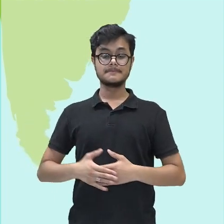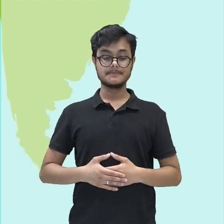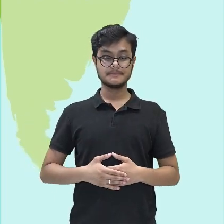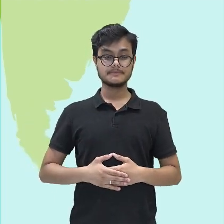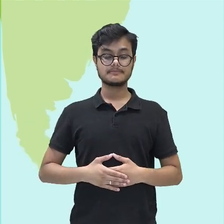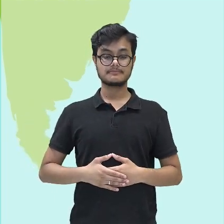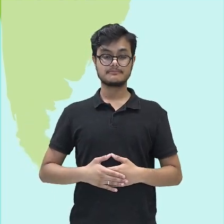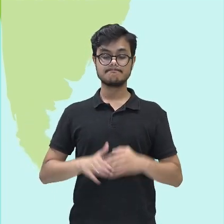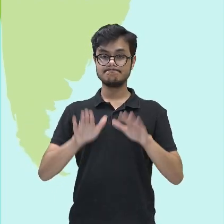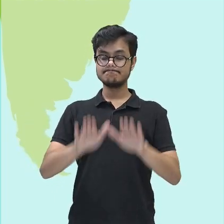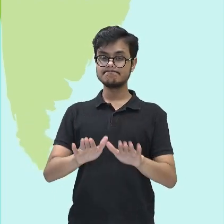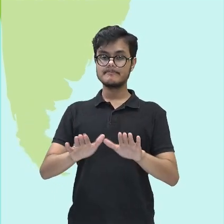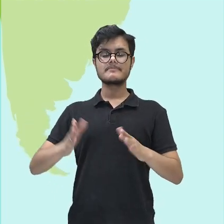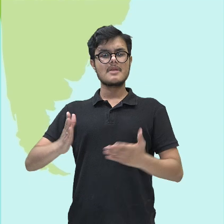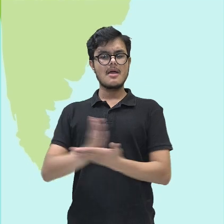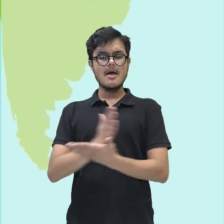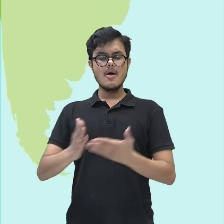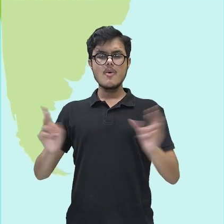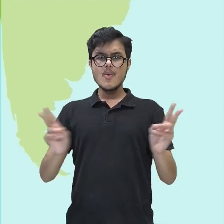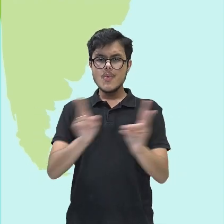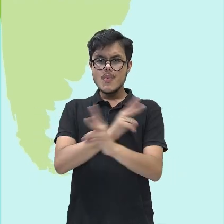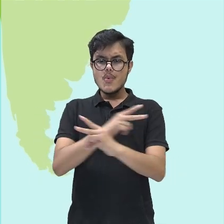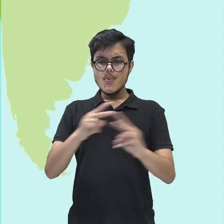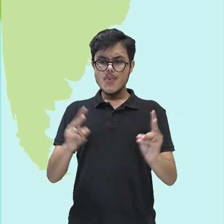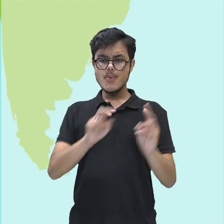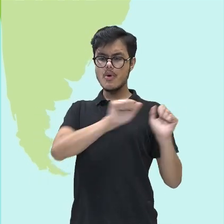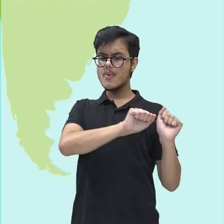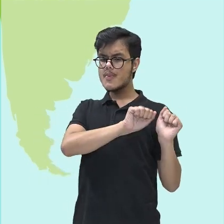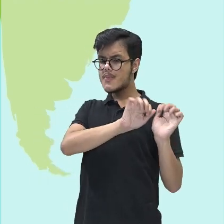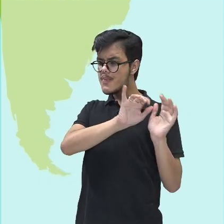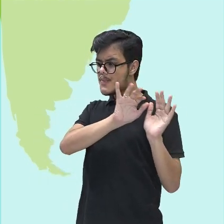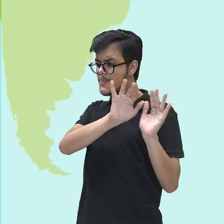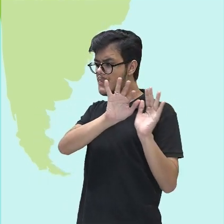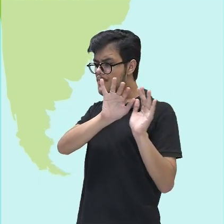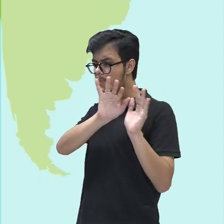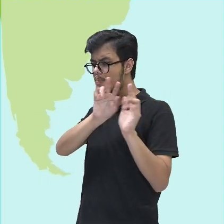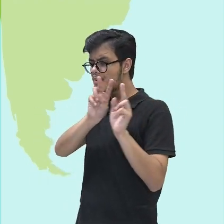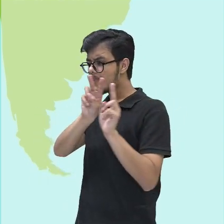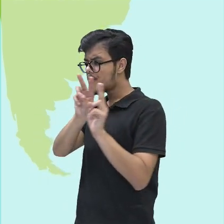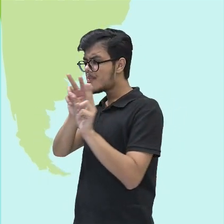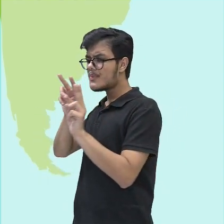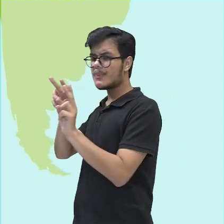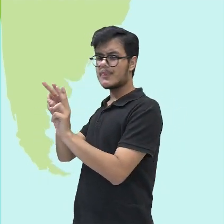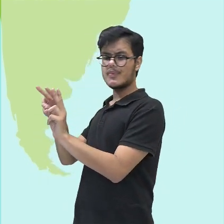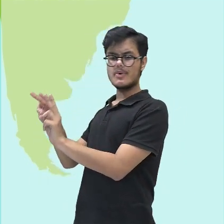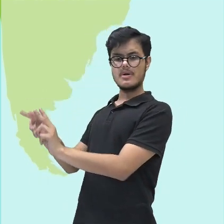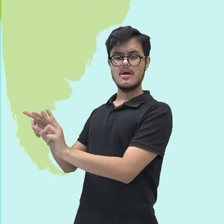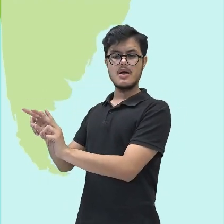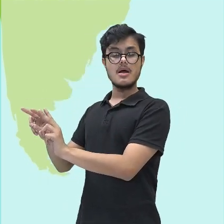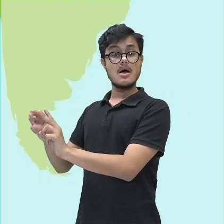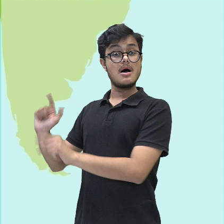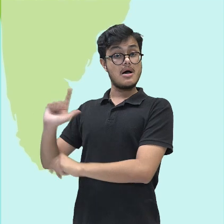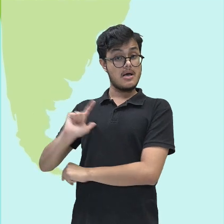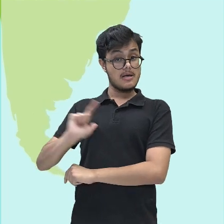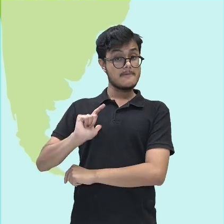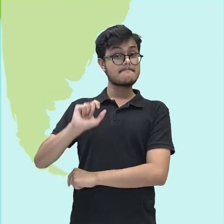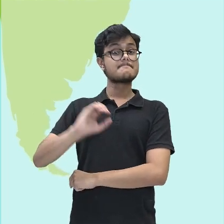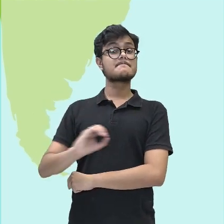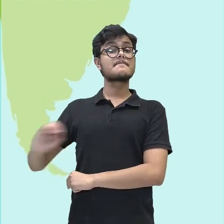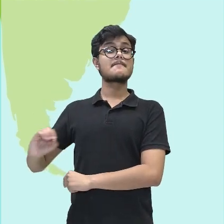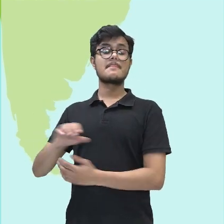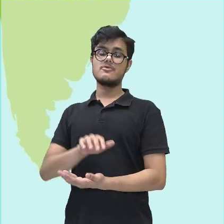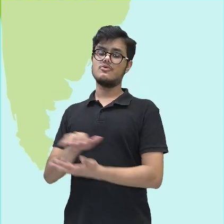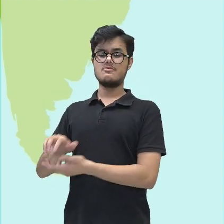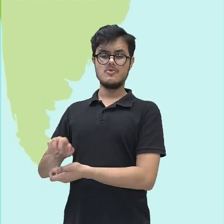são deslocamentos de massas de ar quente e úmido em direção às áreas de menor pressão atmosférica das zonas equatoriais do globo